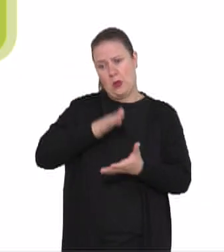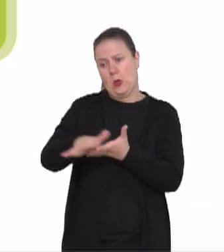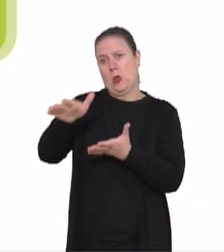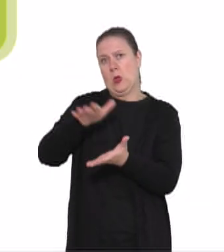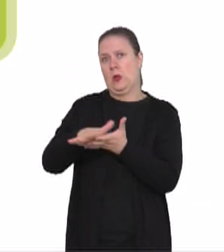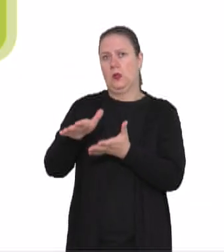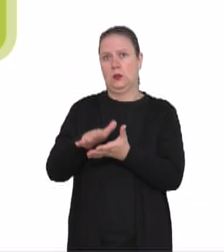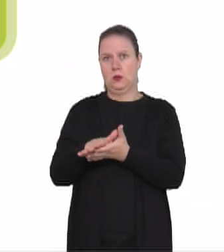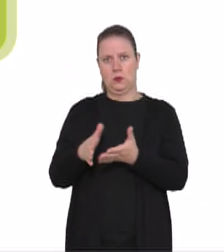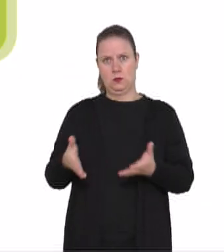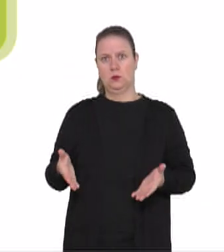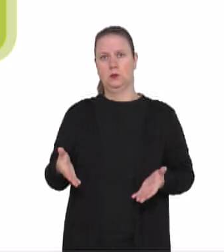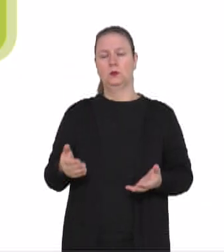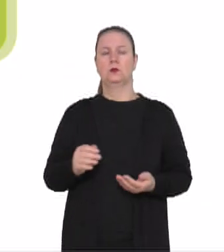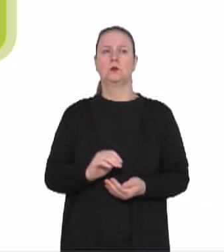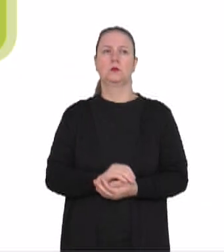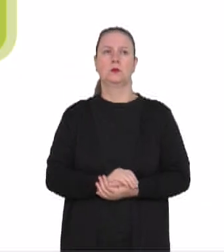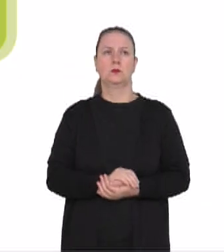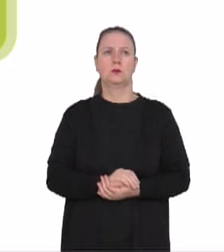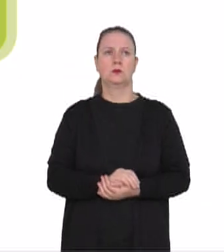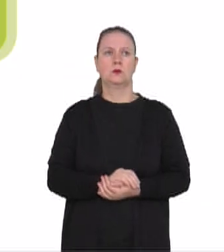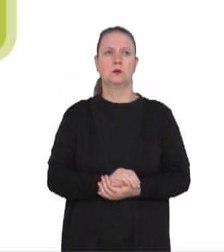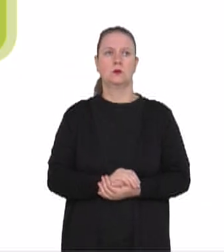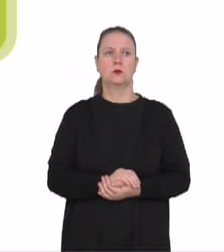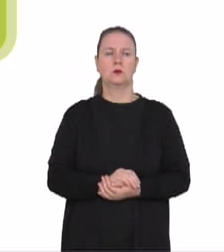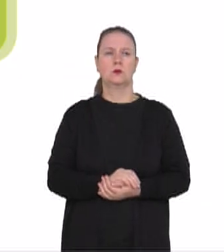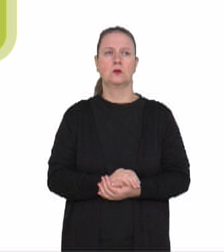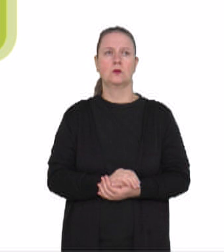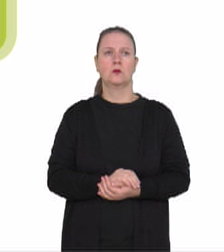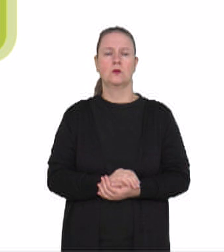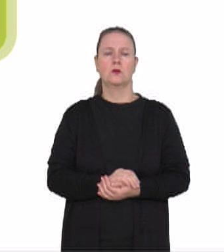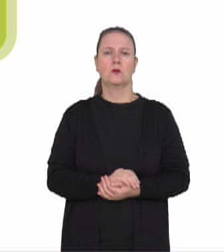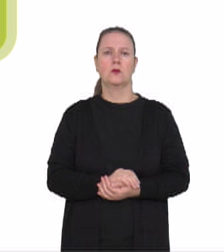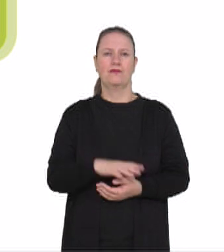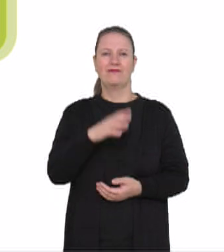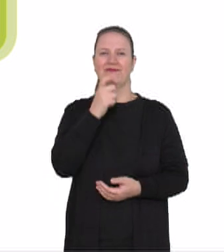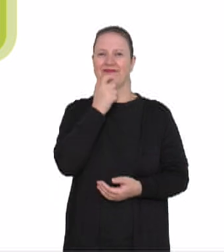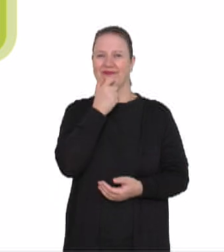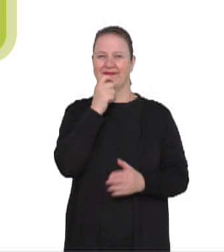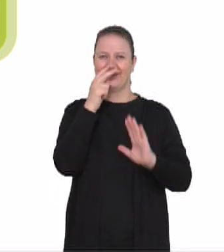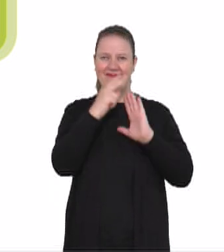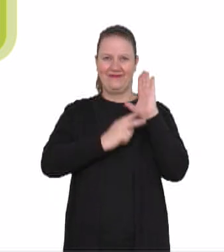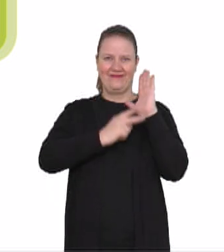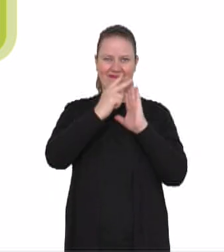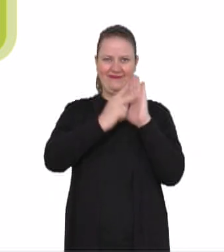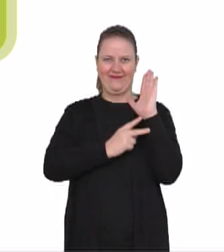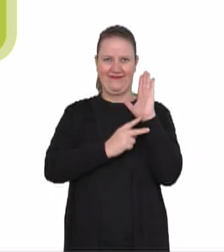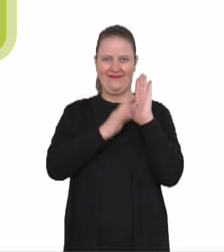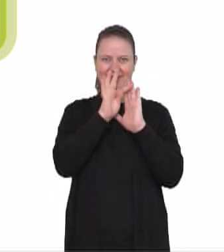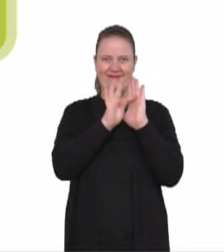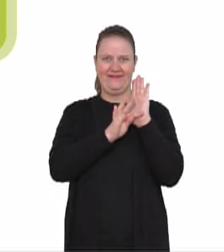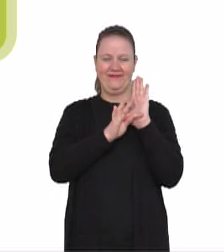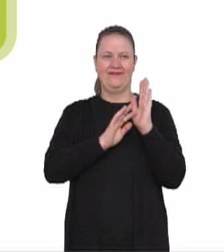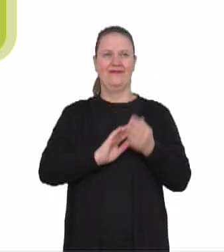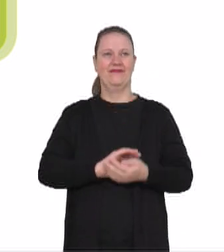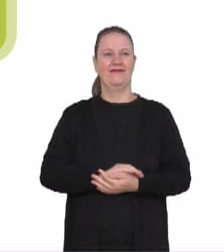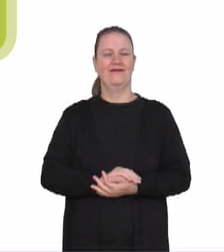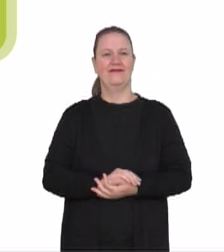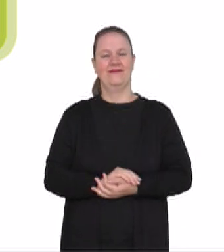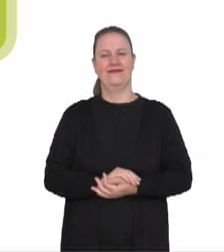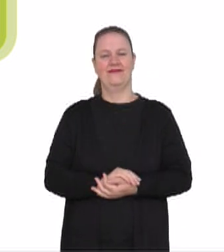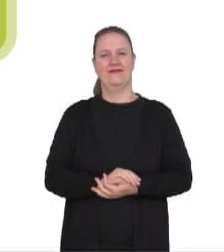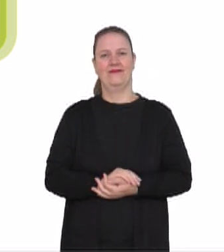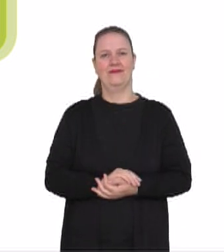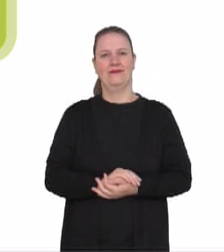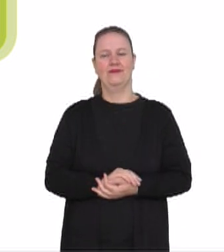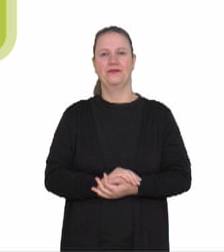dicas, we have two tips. Use a watering can or a bucket for watering plants and car washing whenever possible instead of